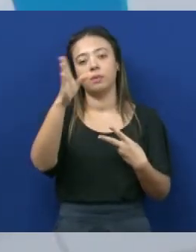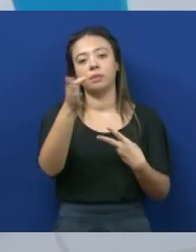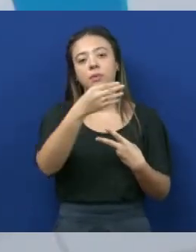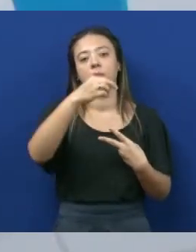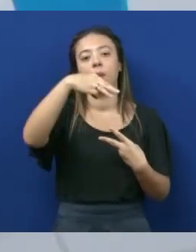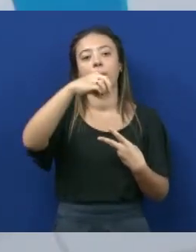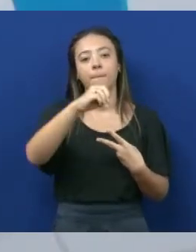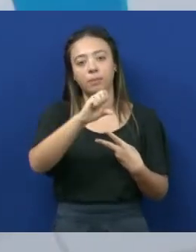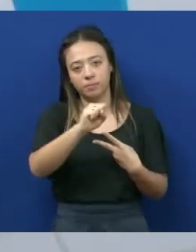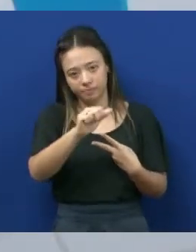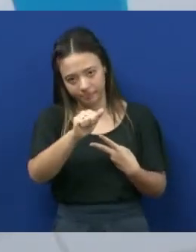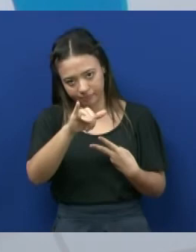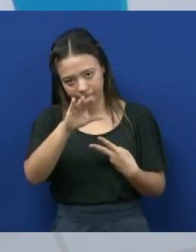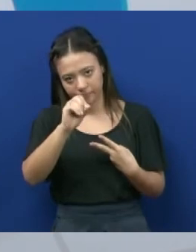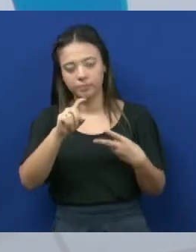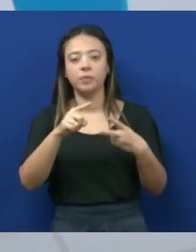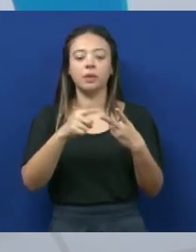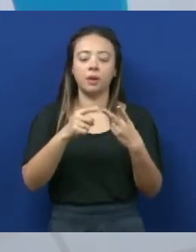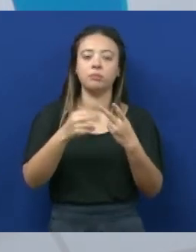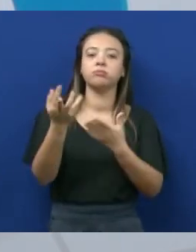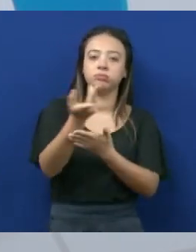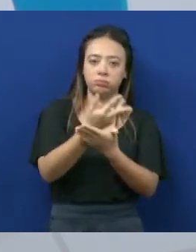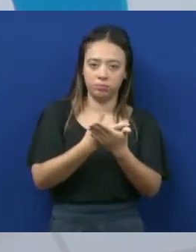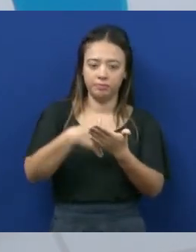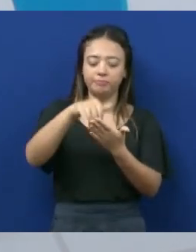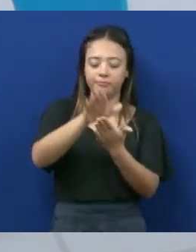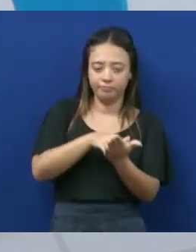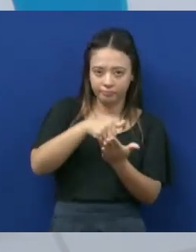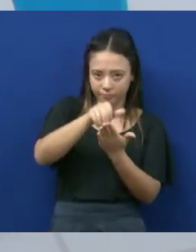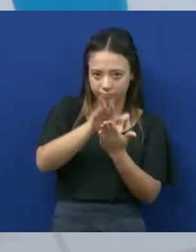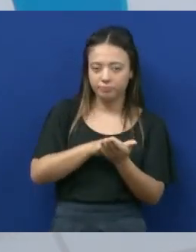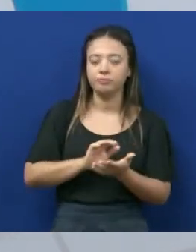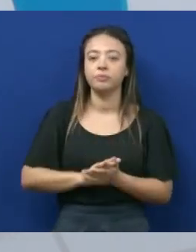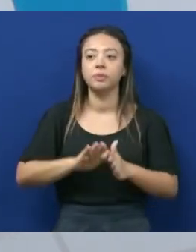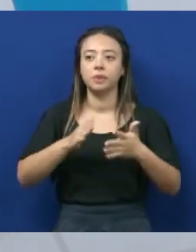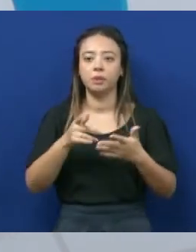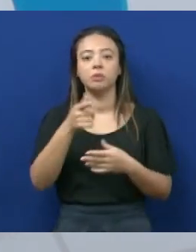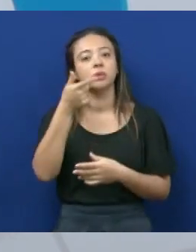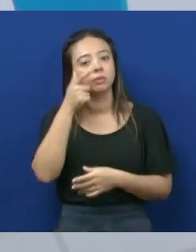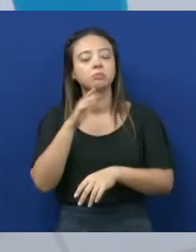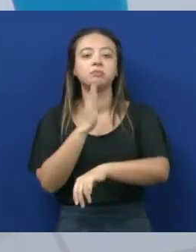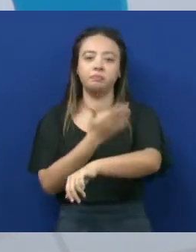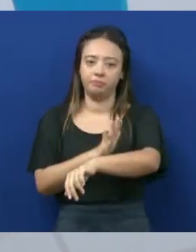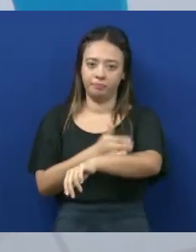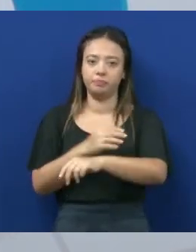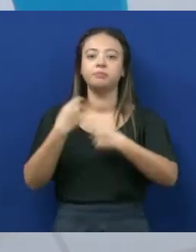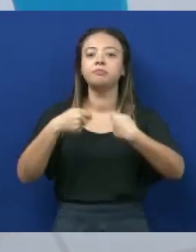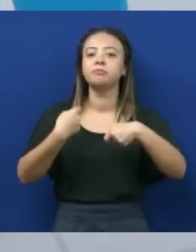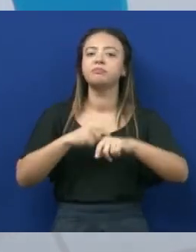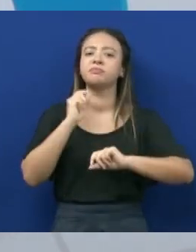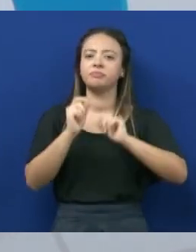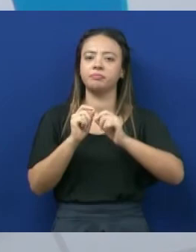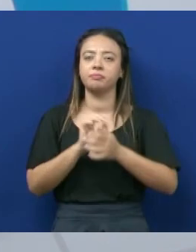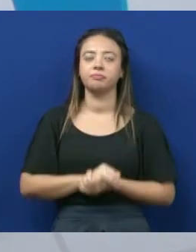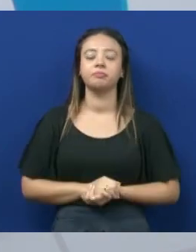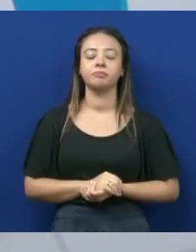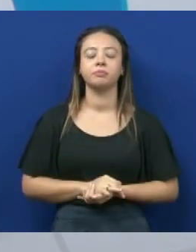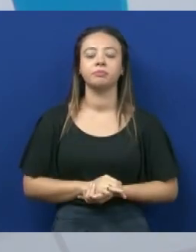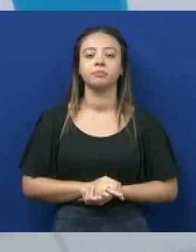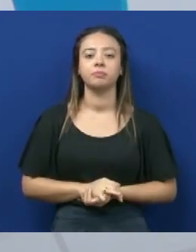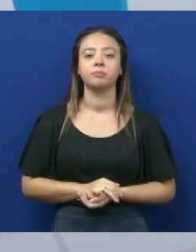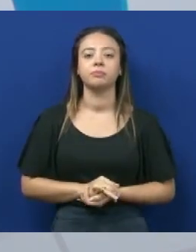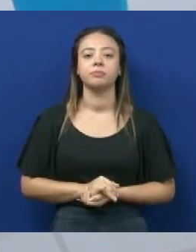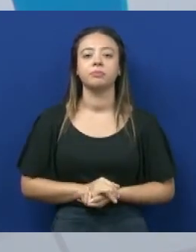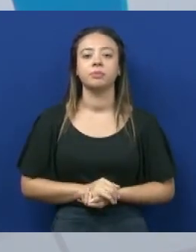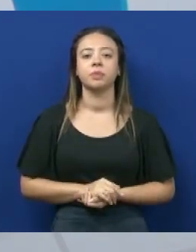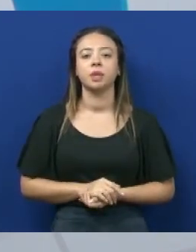gente? Então, assim, para praticar, você precisa fazer, através do